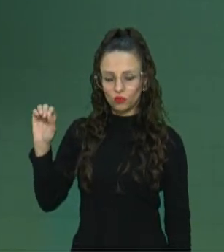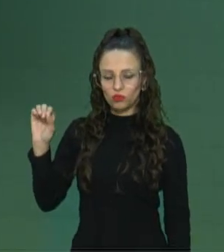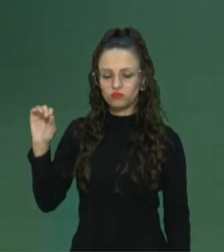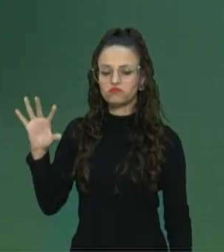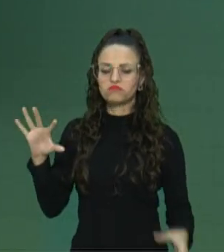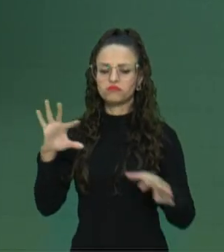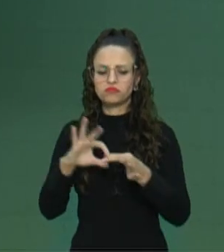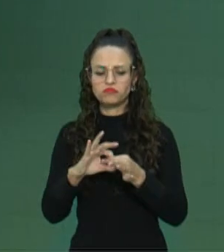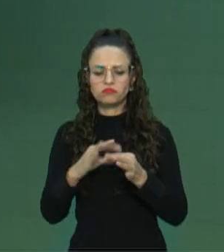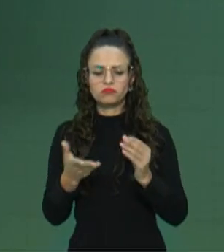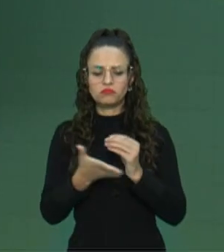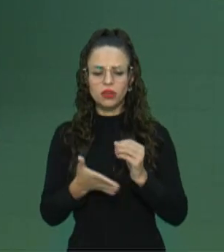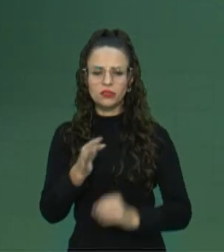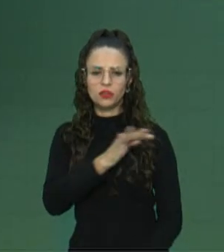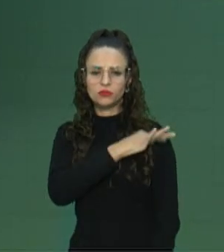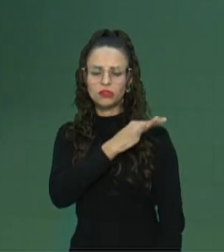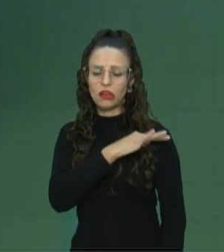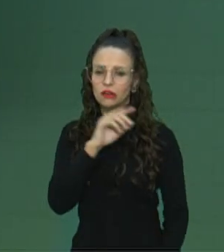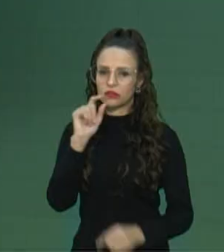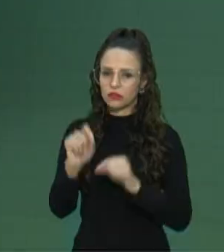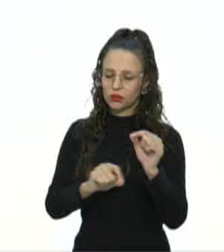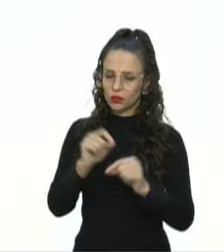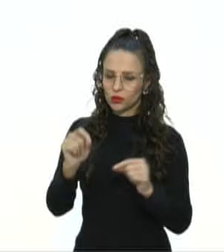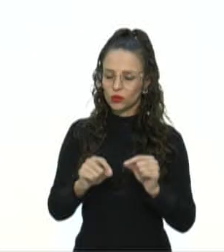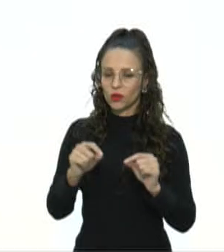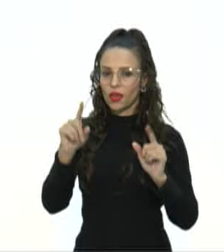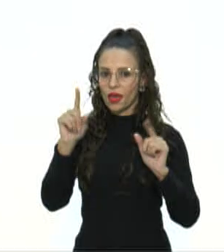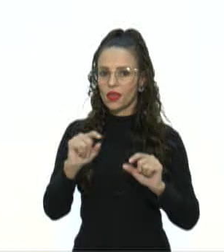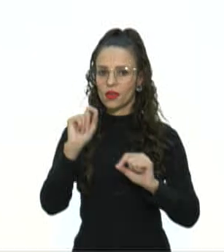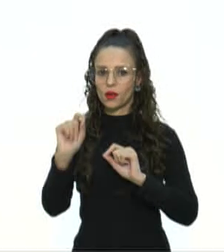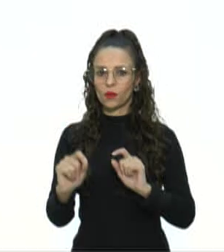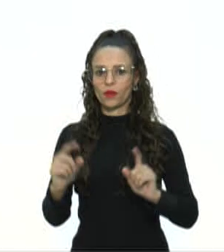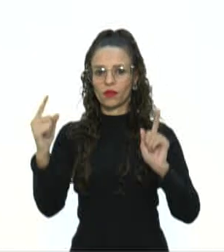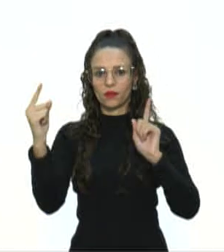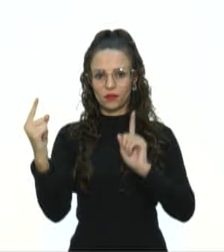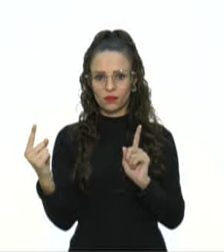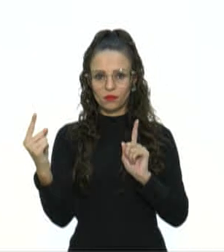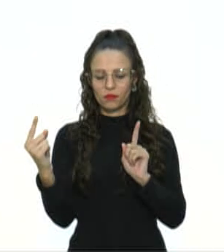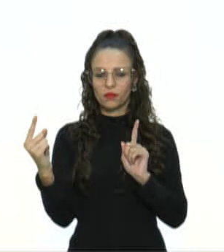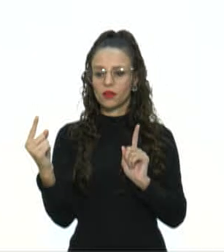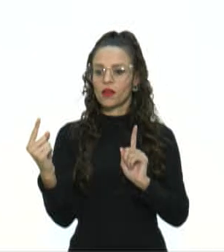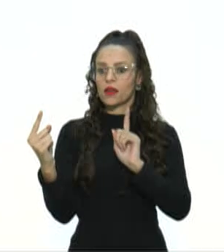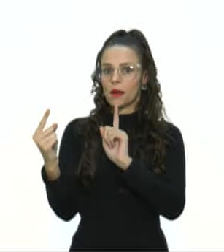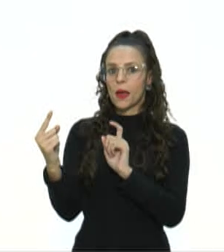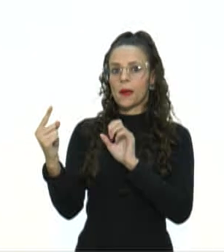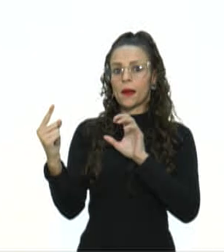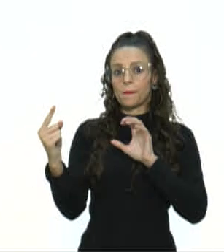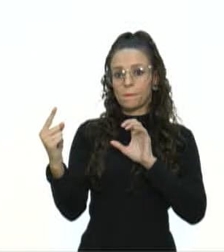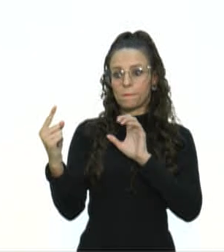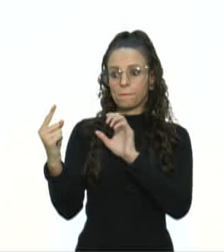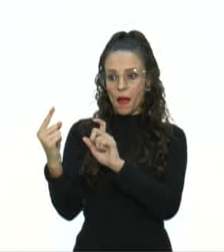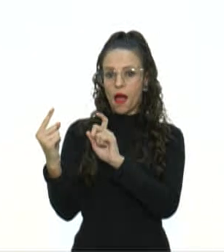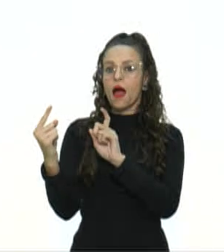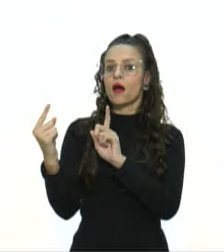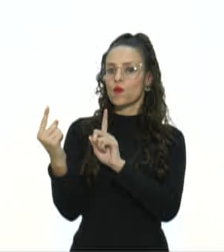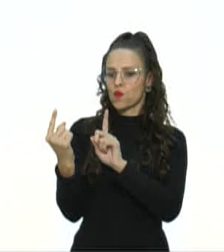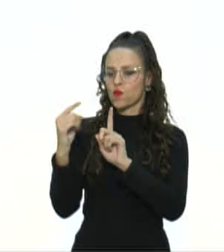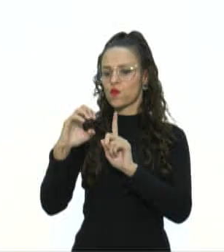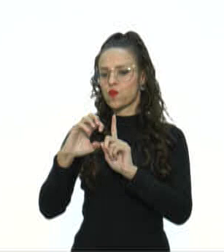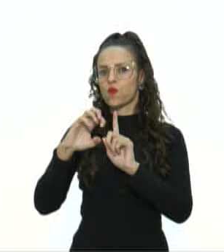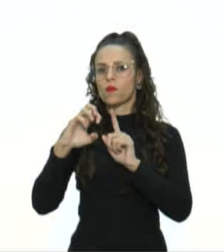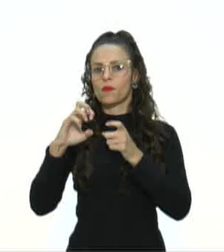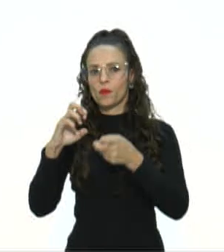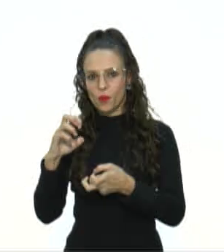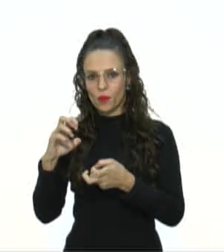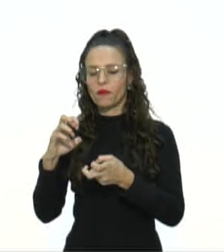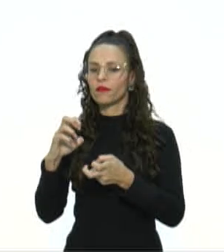Aikido? Resposta correta, então ela é o quê? Ela é baseada no ato genérico de agarrar e atirar meu oponente ao chão,